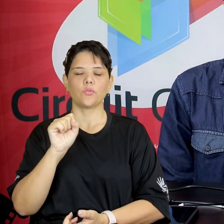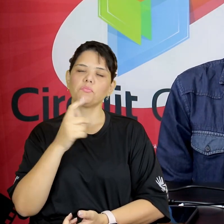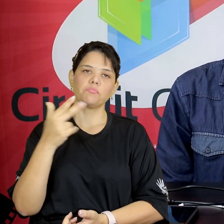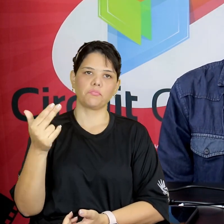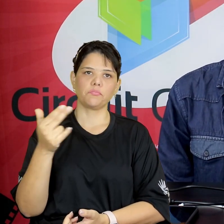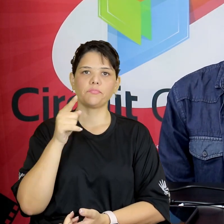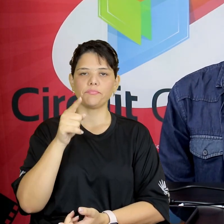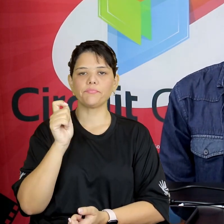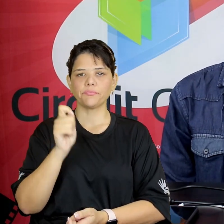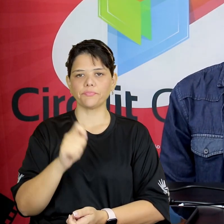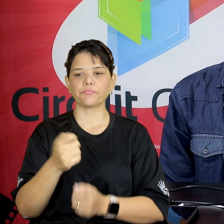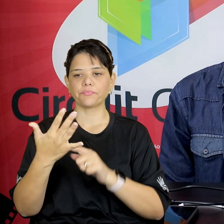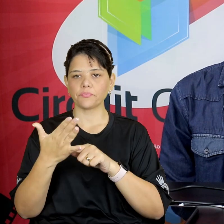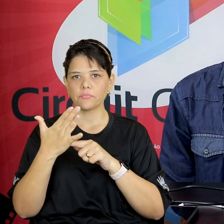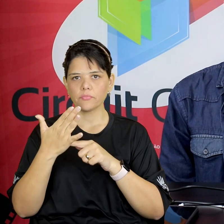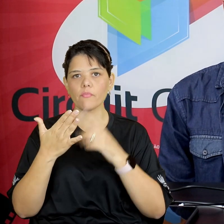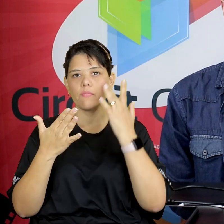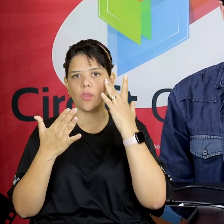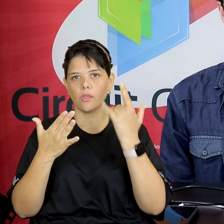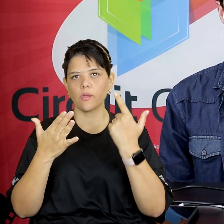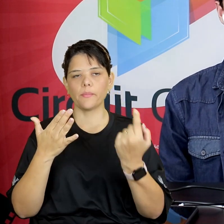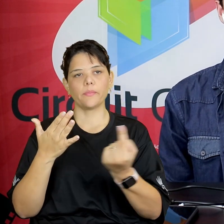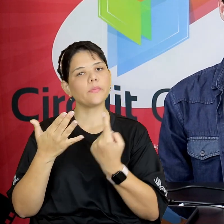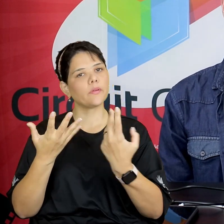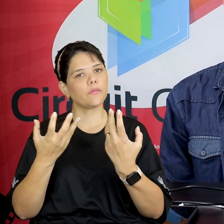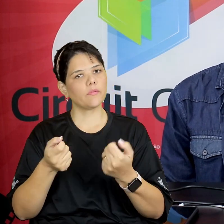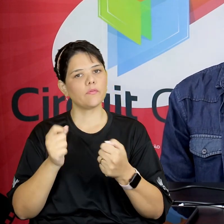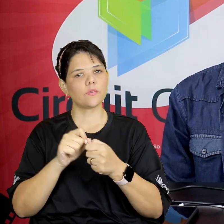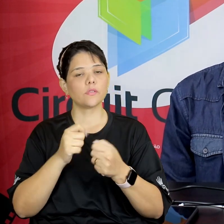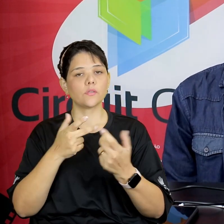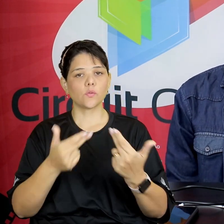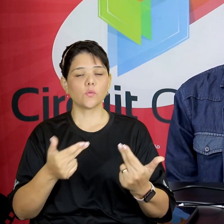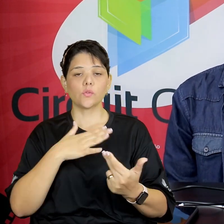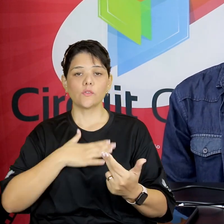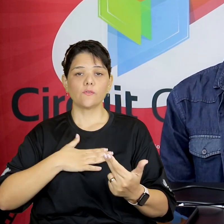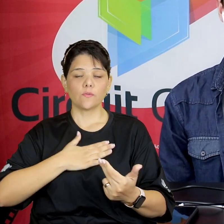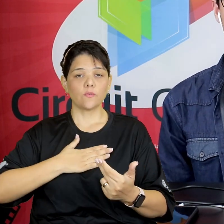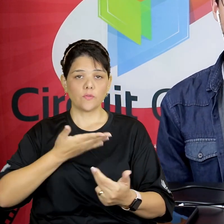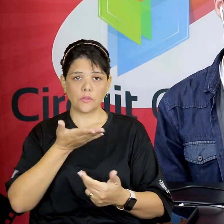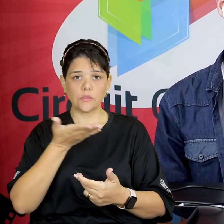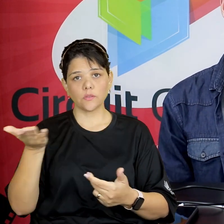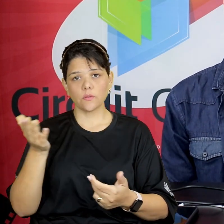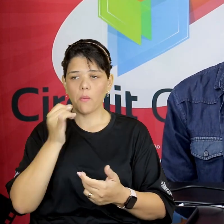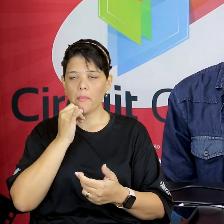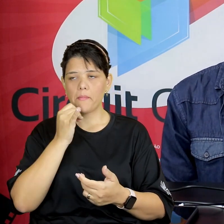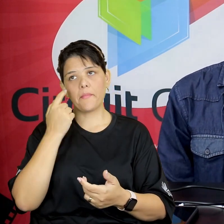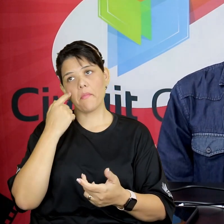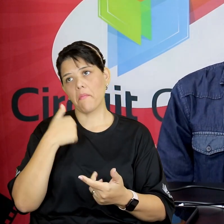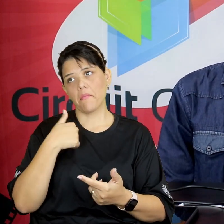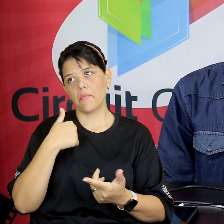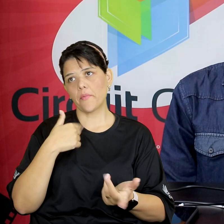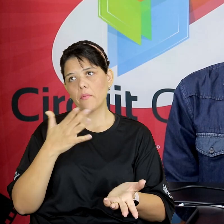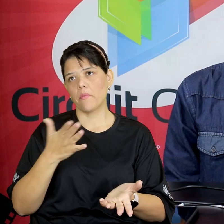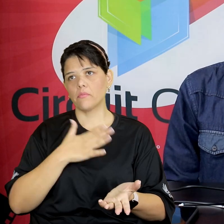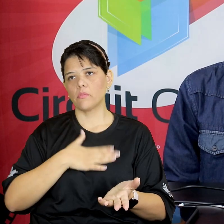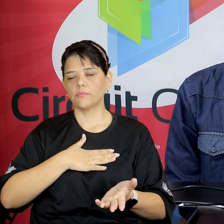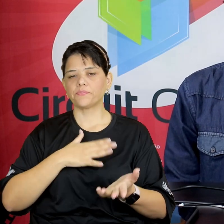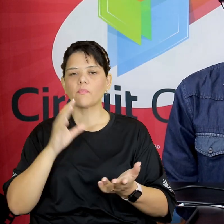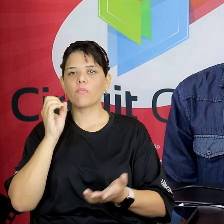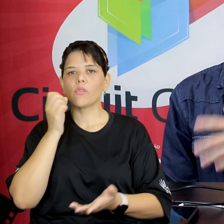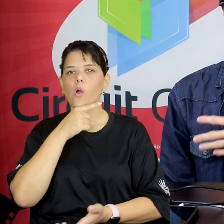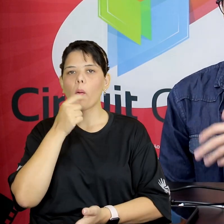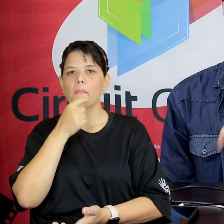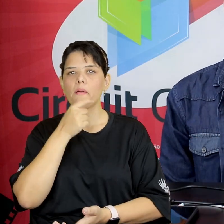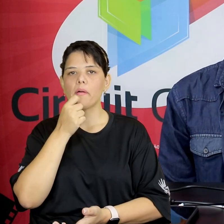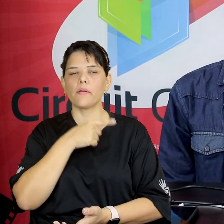coisa diferente. Ah, eu gosto de edição de animação, porque é mais leve, é mais engraçado, é mais divertido. Ah, eu gosto de comédia, eu